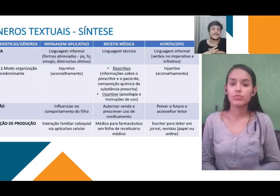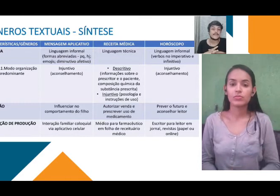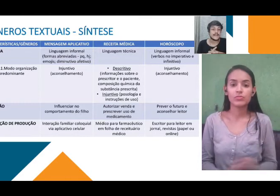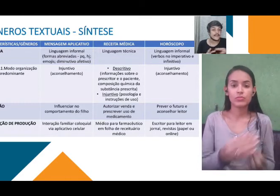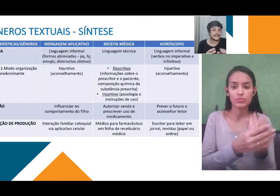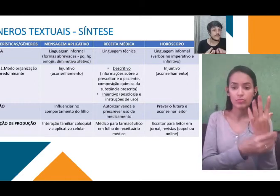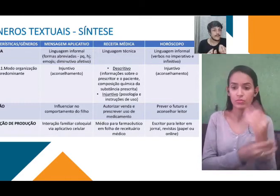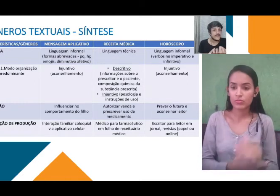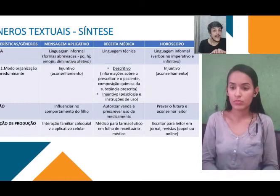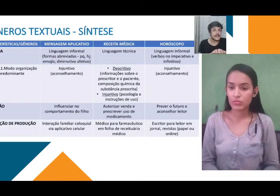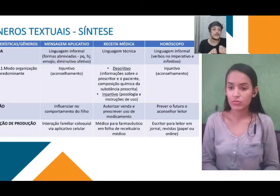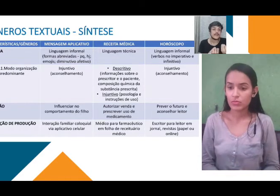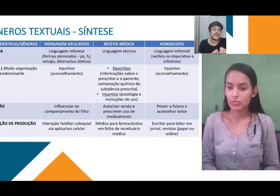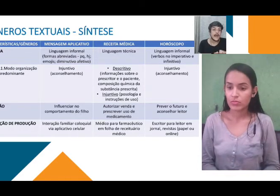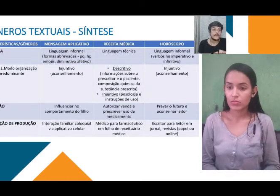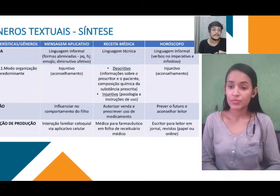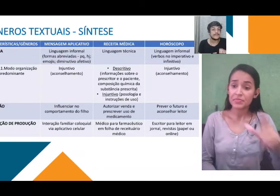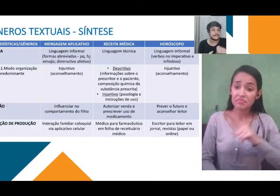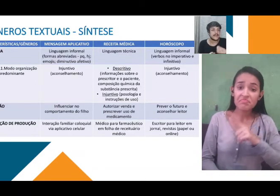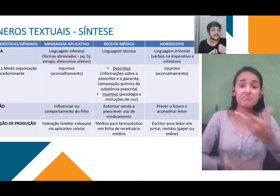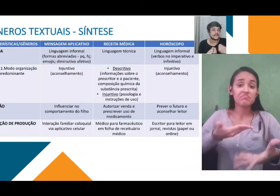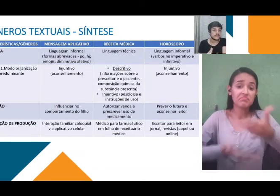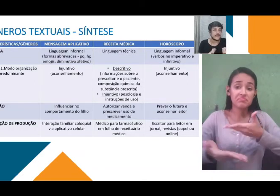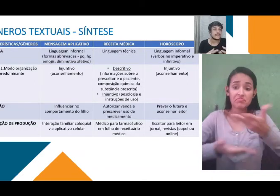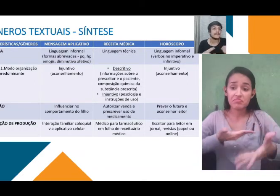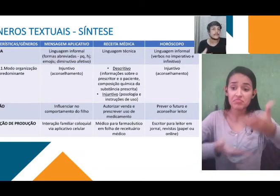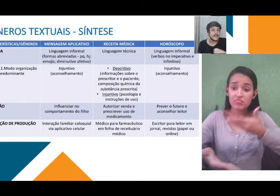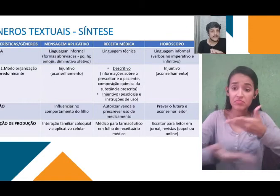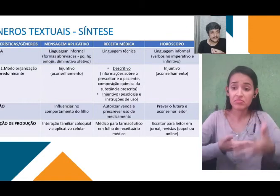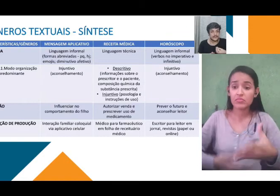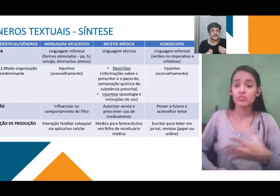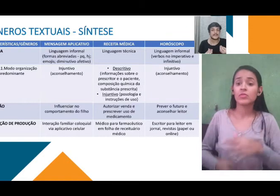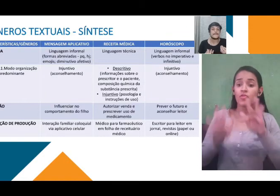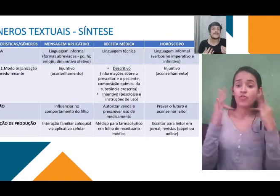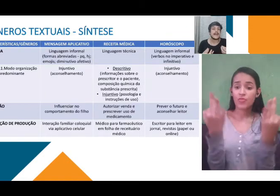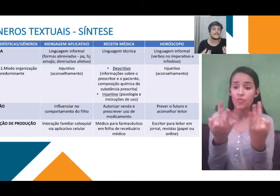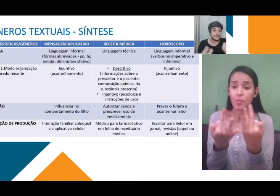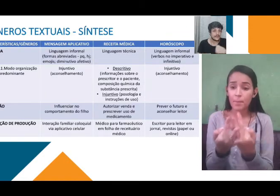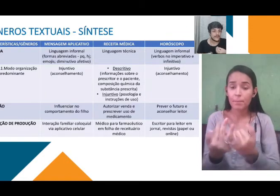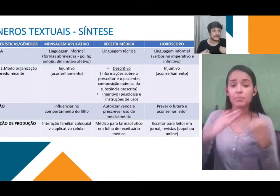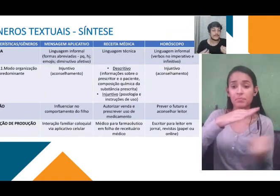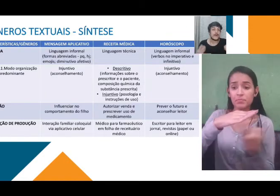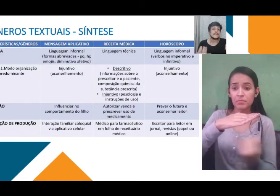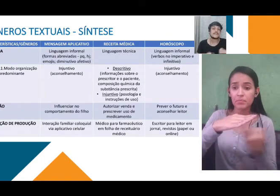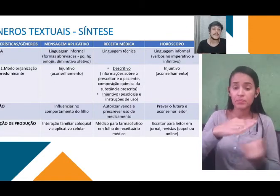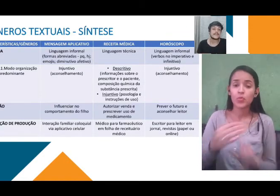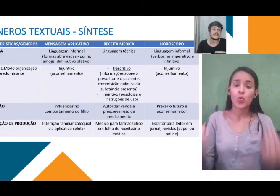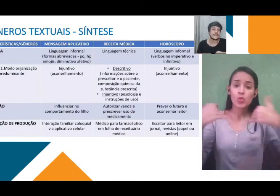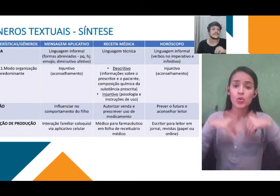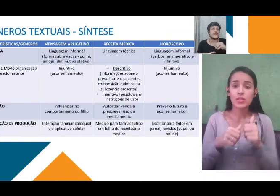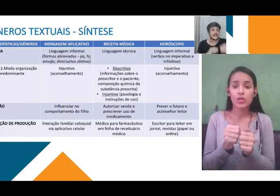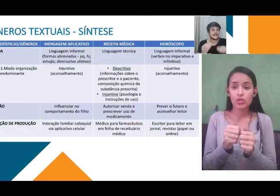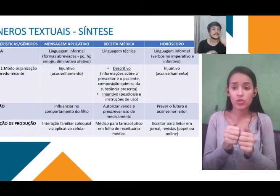nós temos a interação familiar, coloquial, via aplicativo celular, né? Então, nessa situação ali de produção que envolve esse texto,